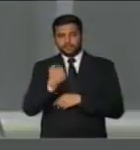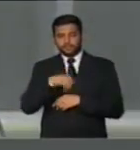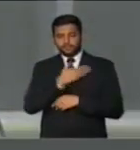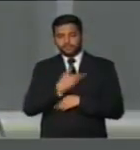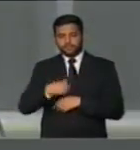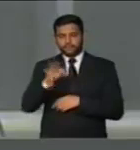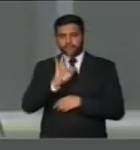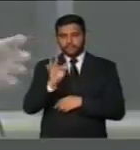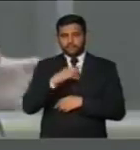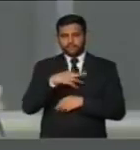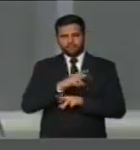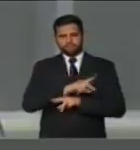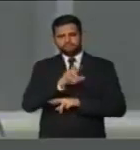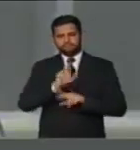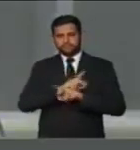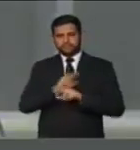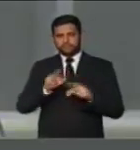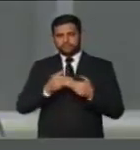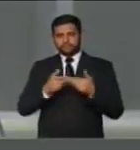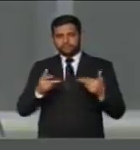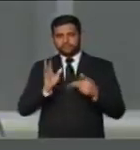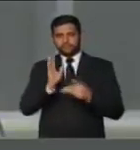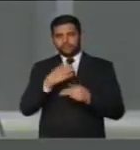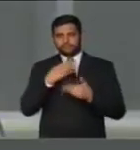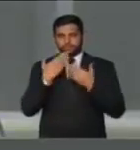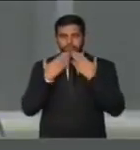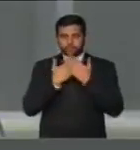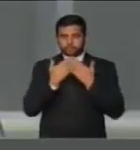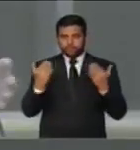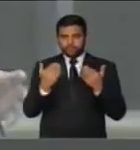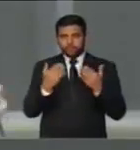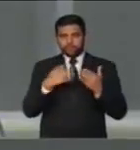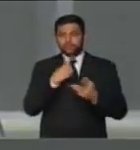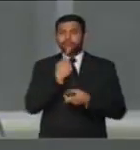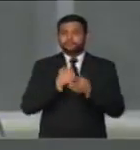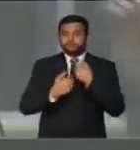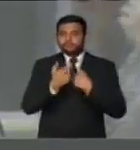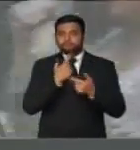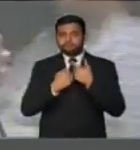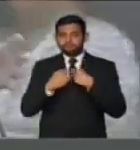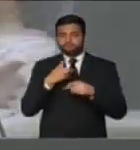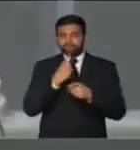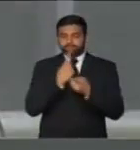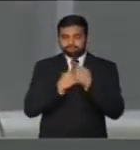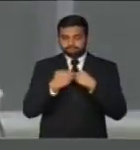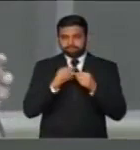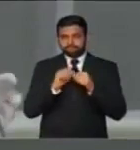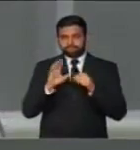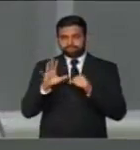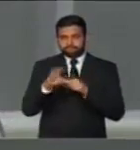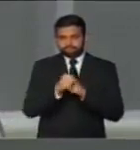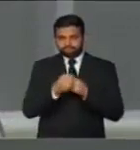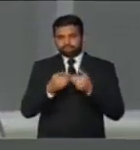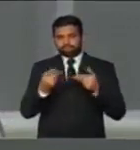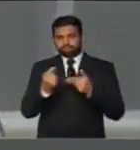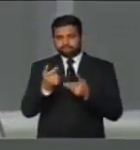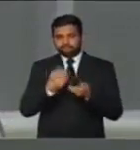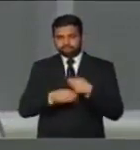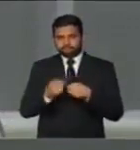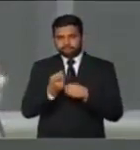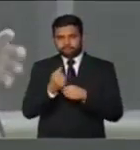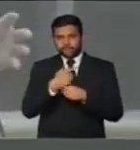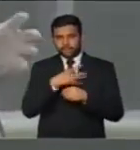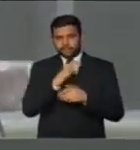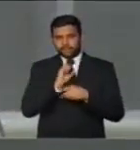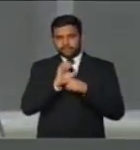governo federal, por diversas vezes, já mostrou a sua ânsia, a sua vontade de arrancar mais do contribuinte,